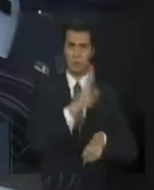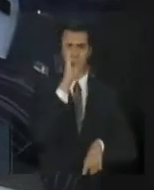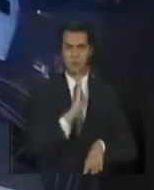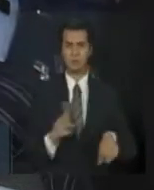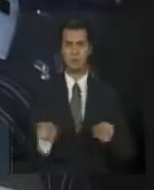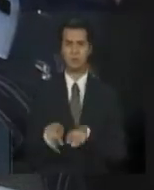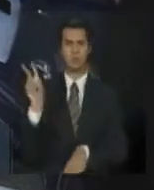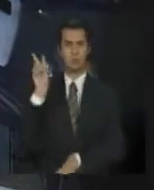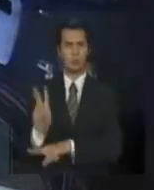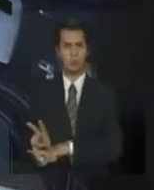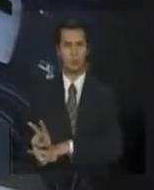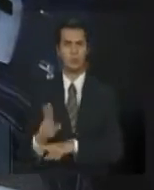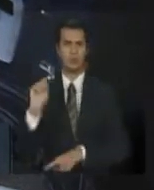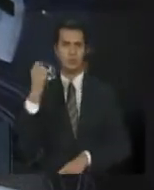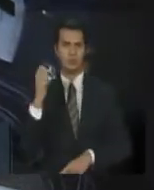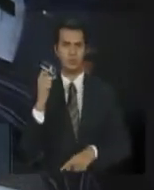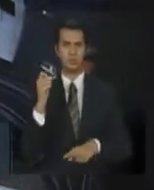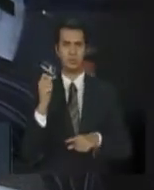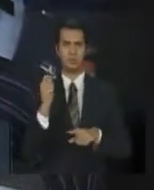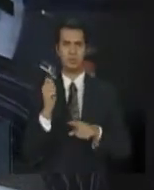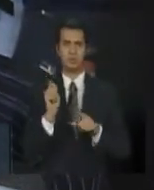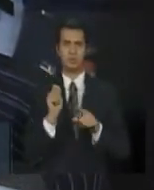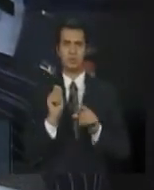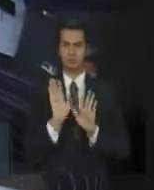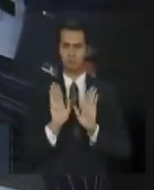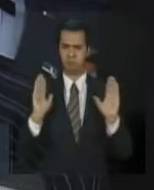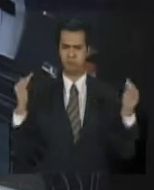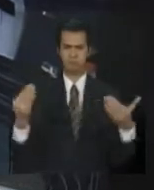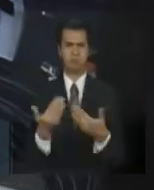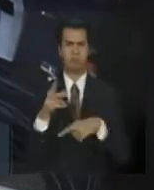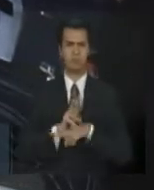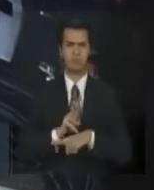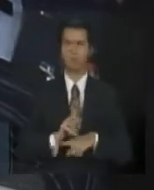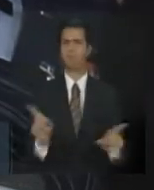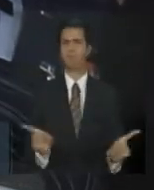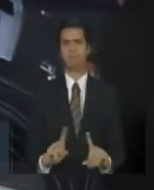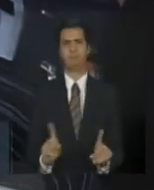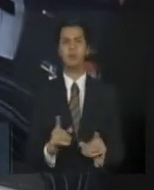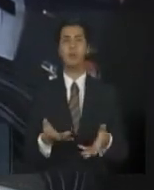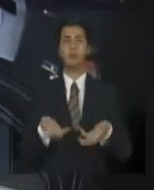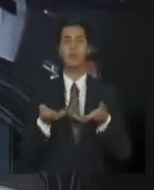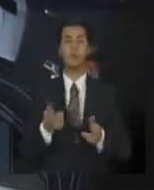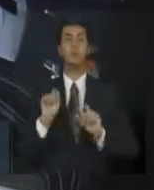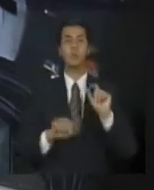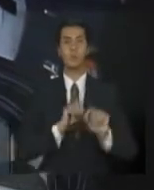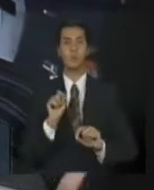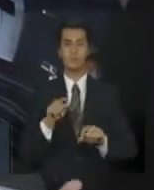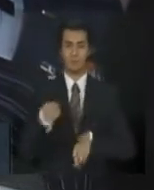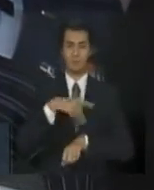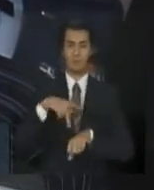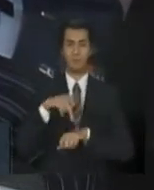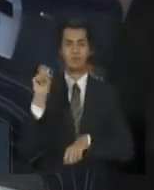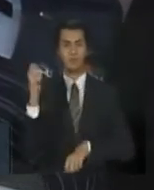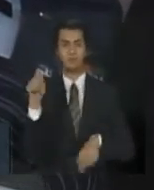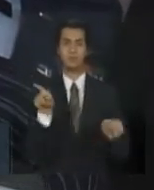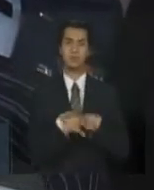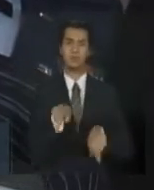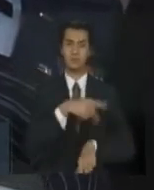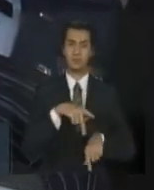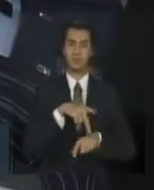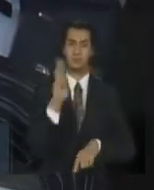seguinte: fortalecer o Brasil e a Argentina nessa próxima década, que tem